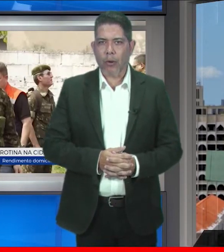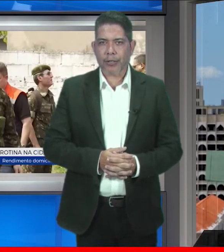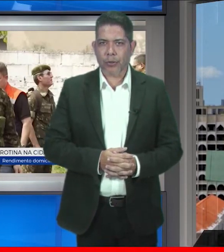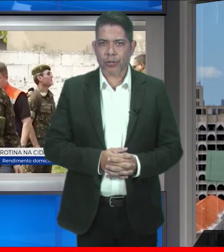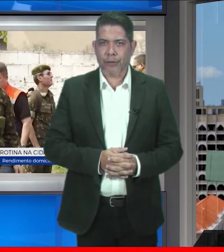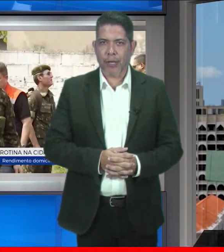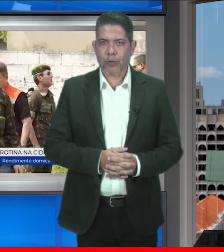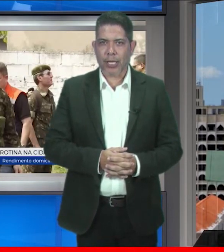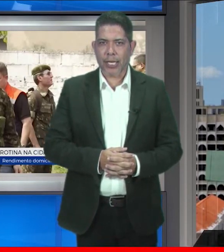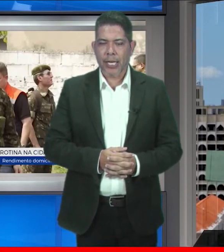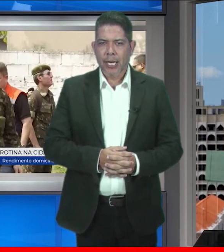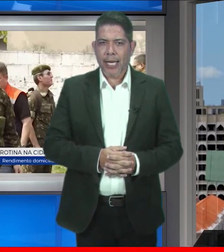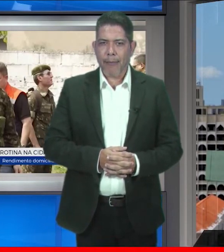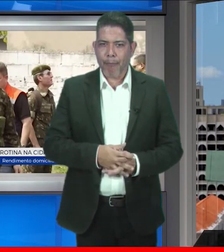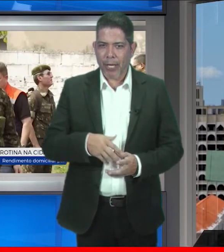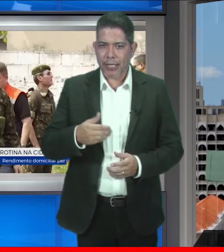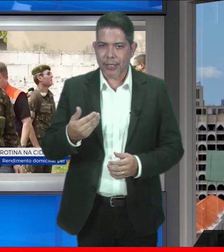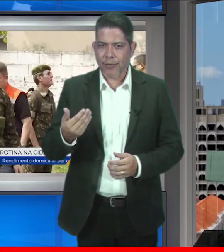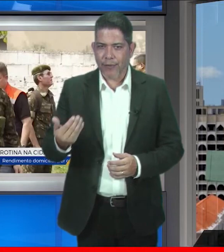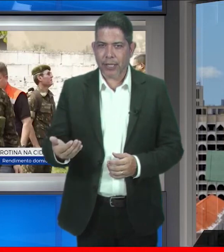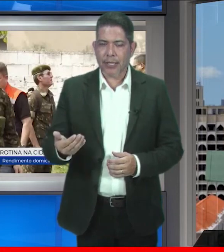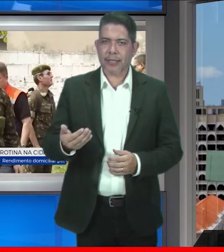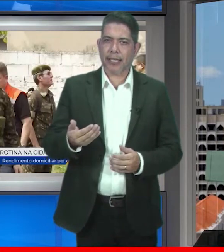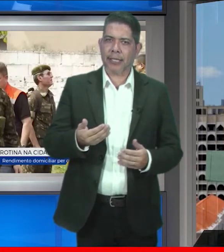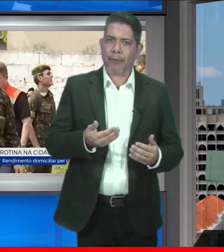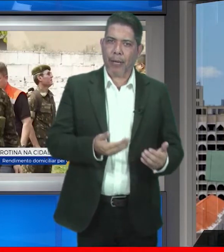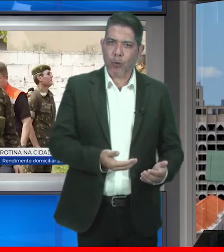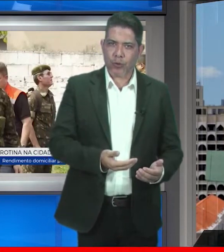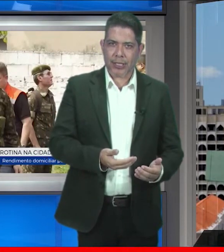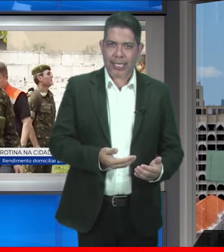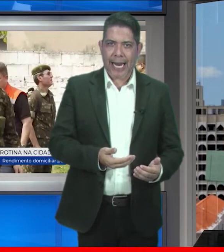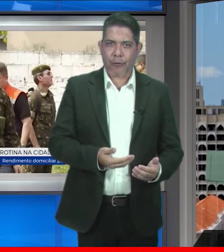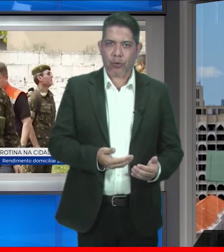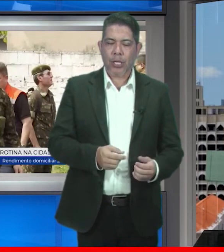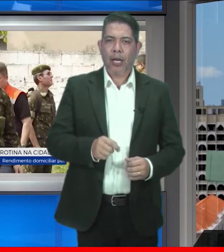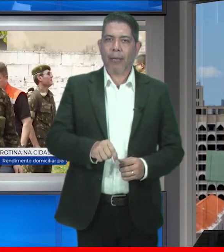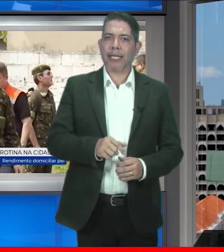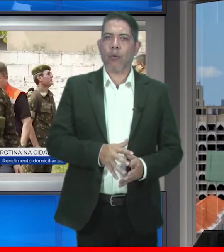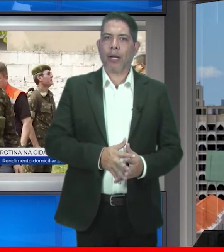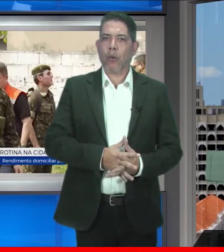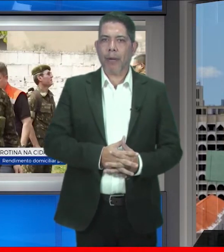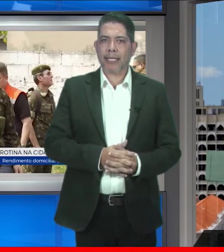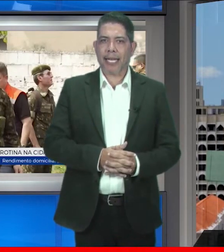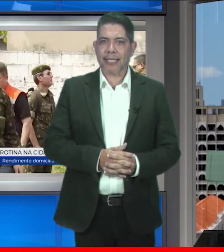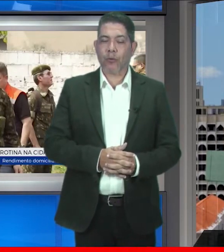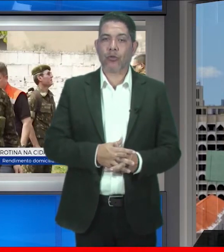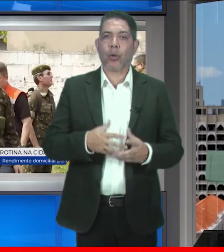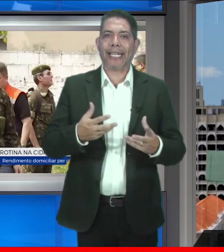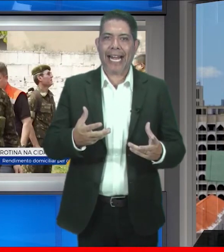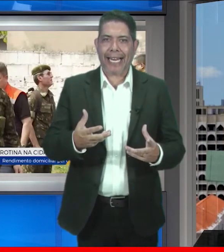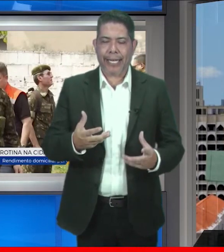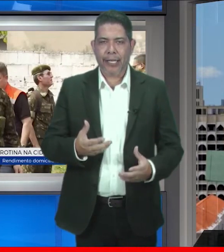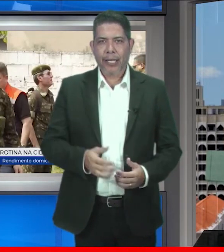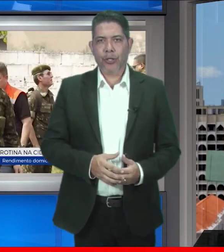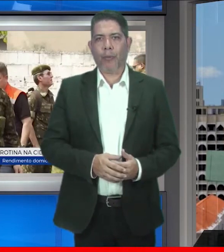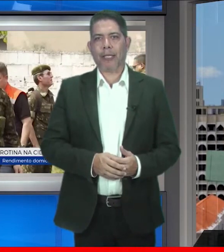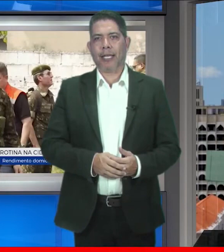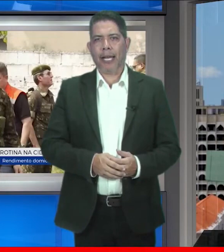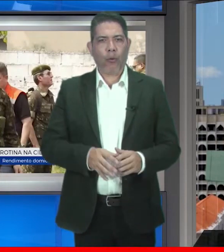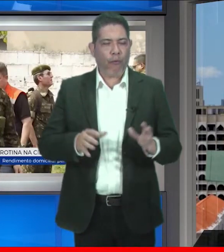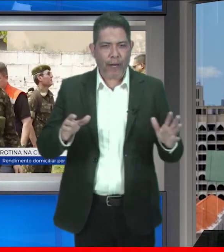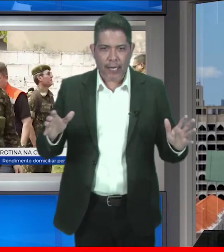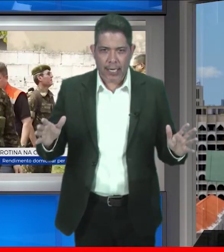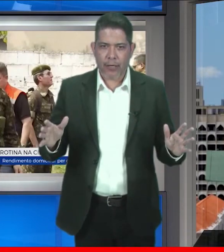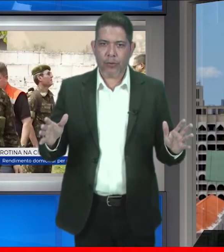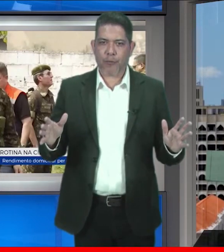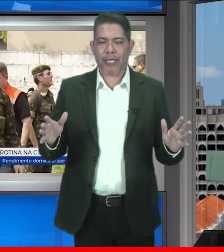litoral norte, nós tivemos aí perdas de vidas e também muitos estragos. Mas agora começa a ação solidária. E o